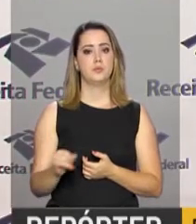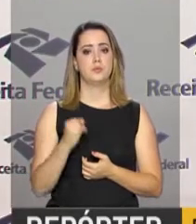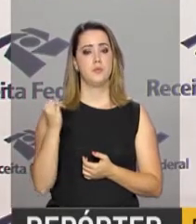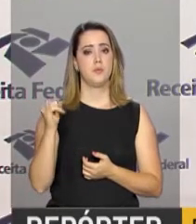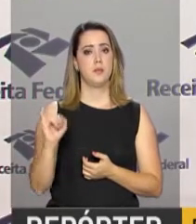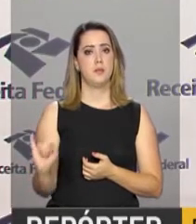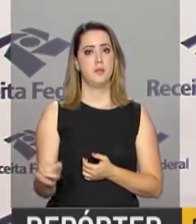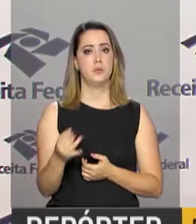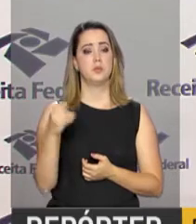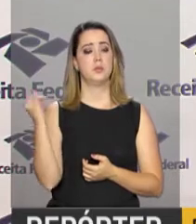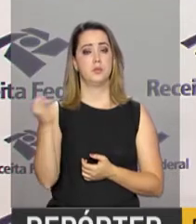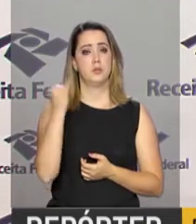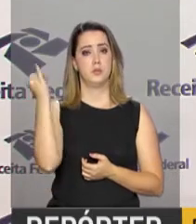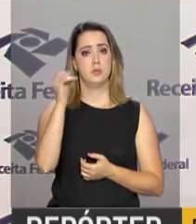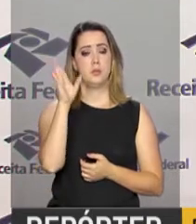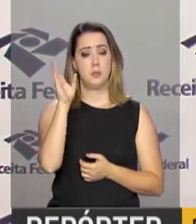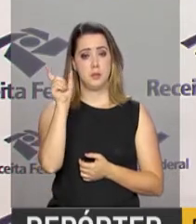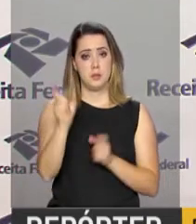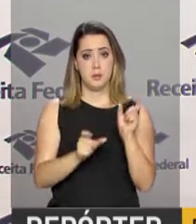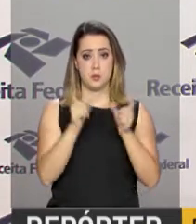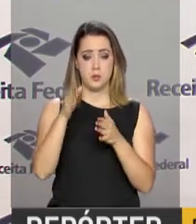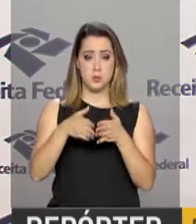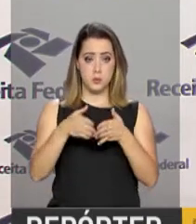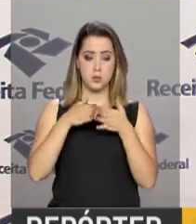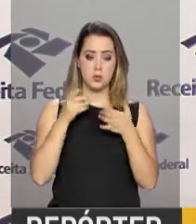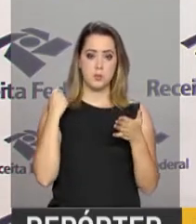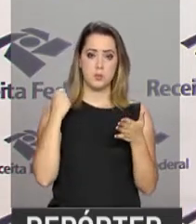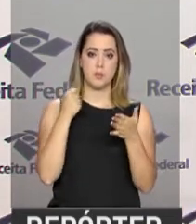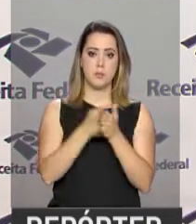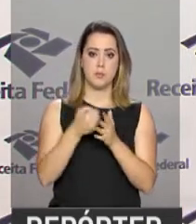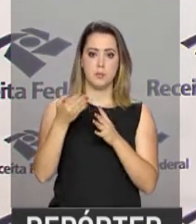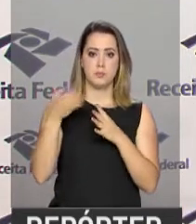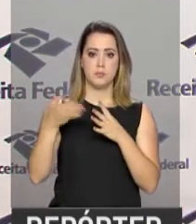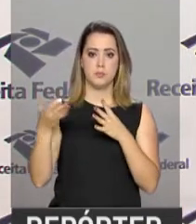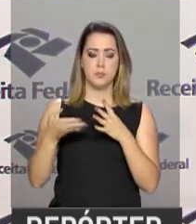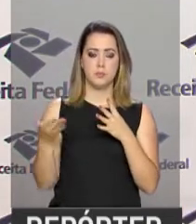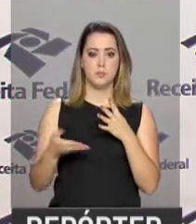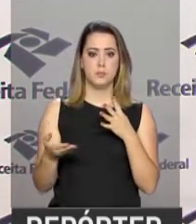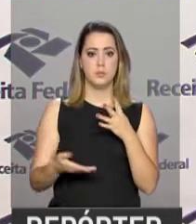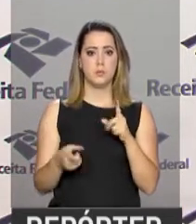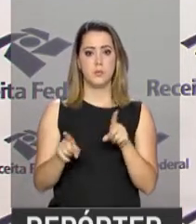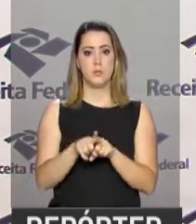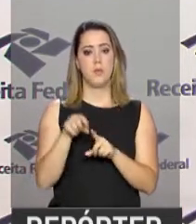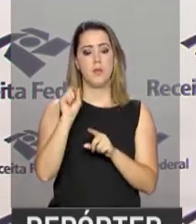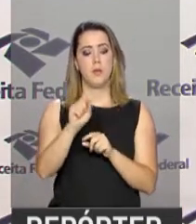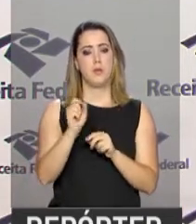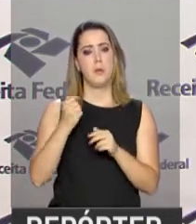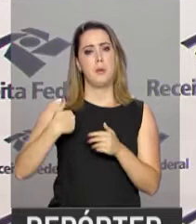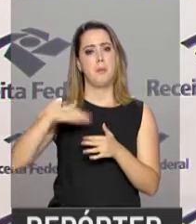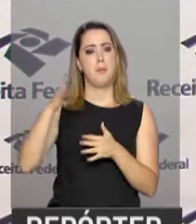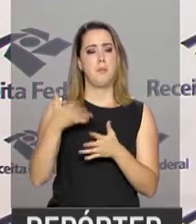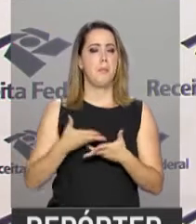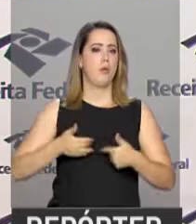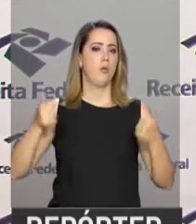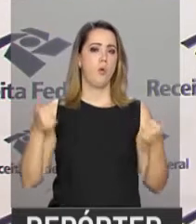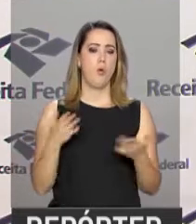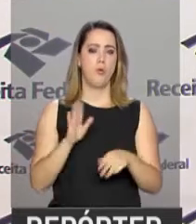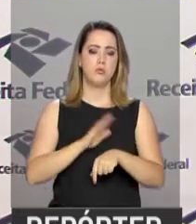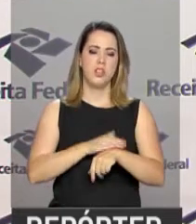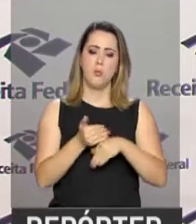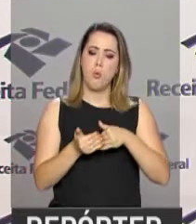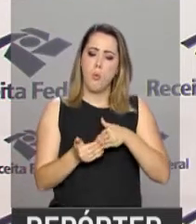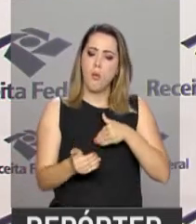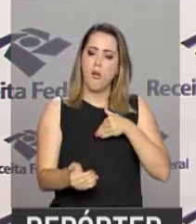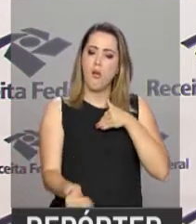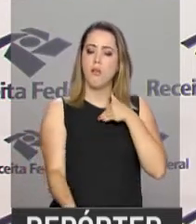microempreendedores individuais individuais solicitarem o parcelamento que o posicionamento em condições mais favorecidas não têm um prazo maior para